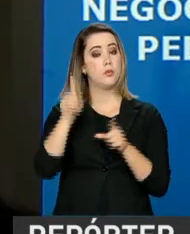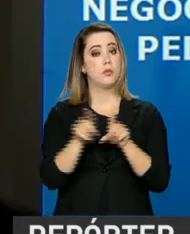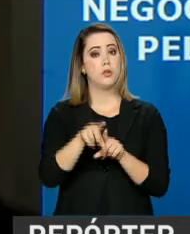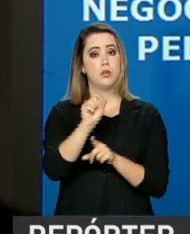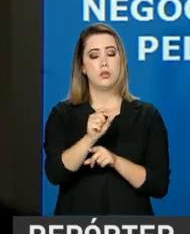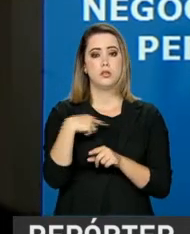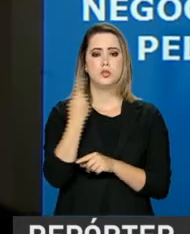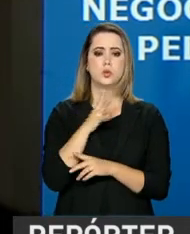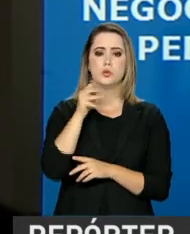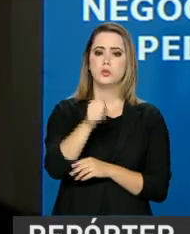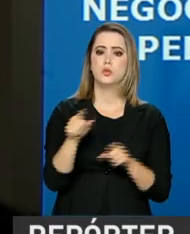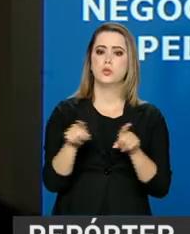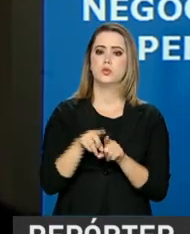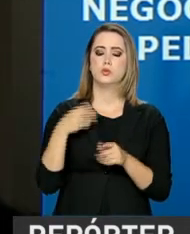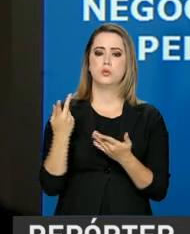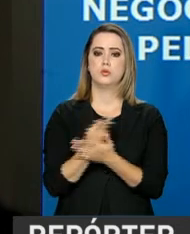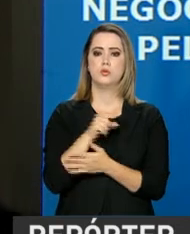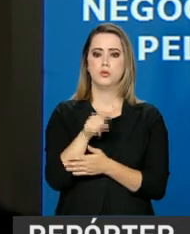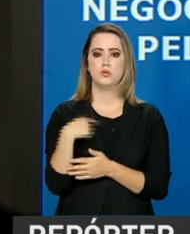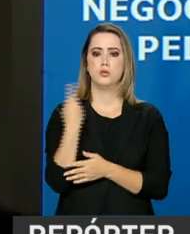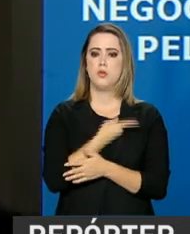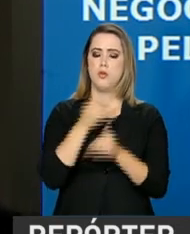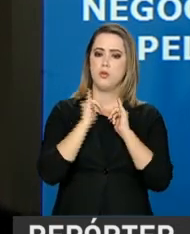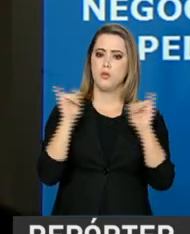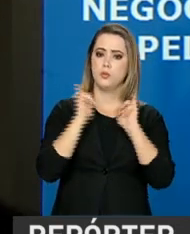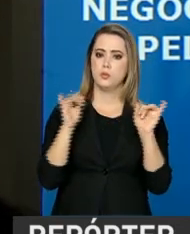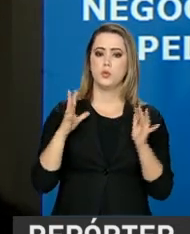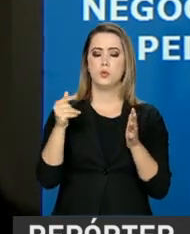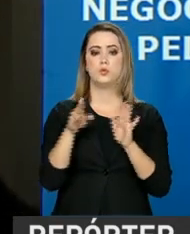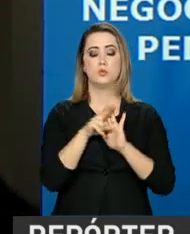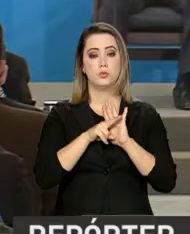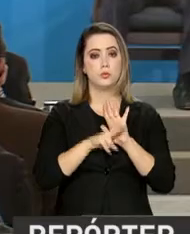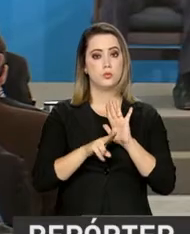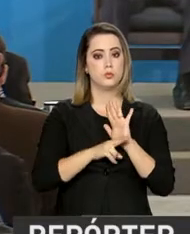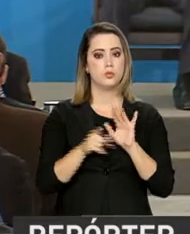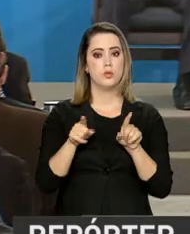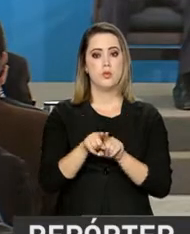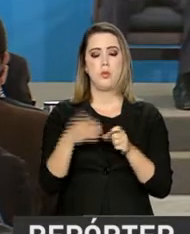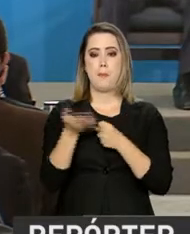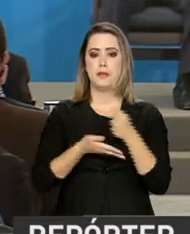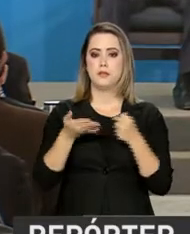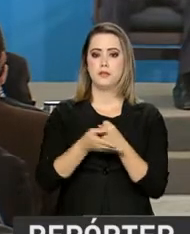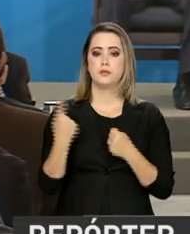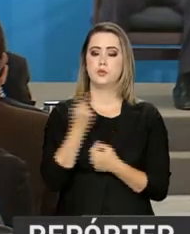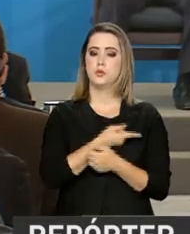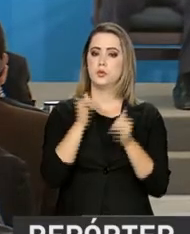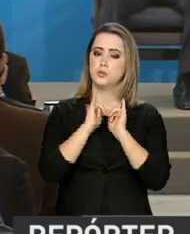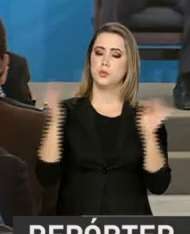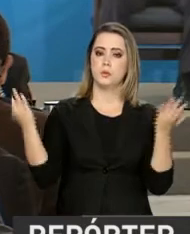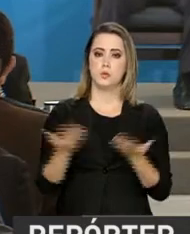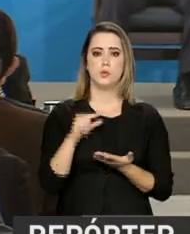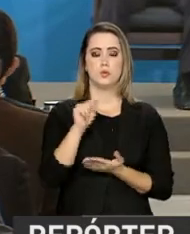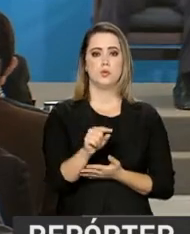em dezembro do ano passado publicamos e todas as portarias de atenção básica publicamos hoje no diário